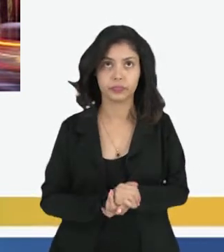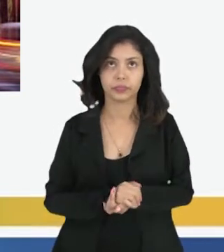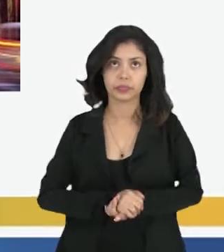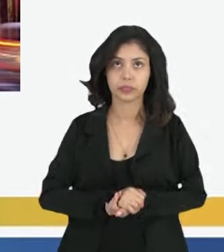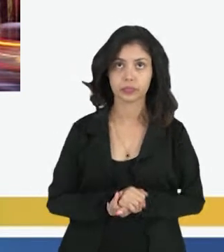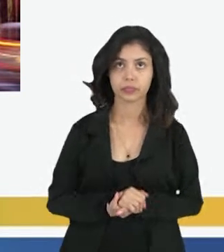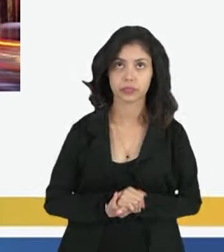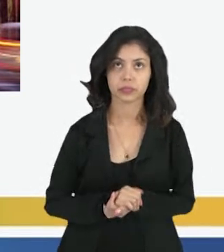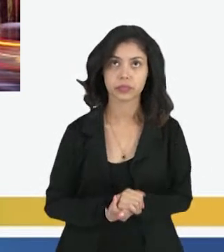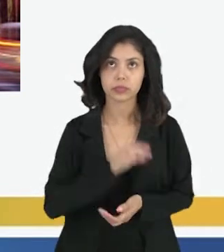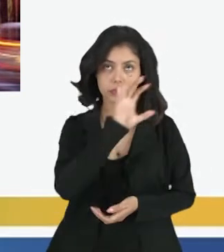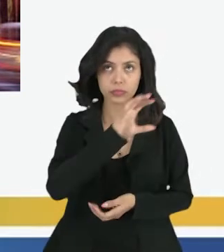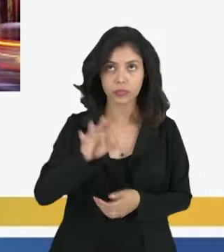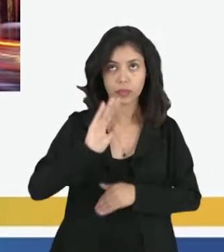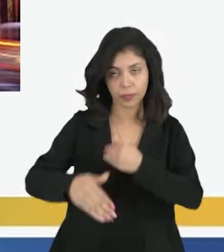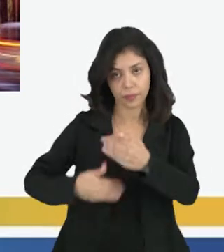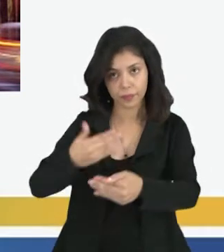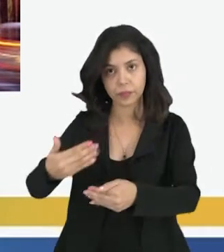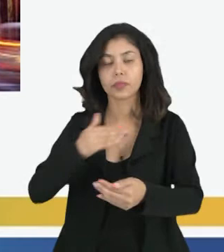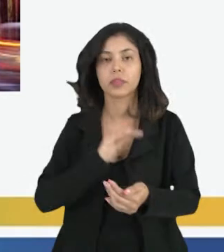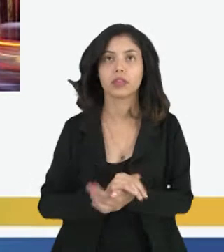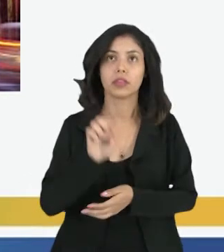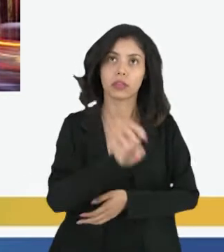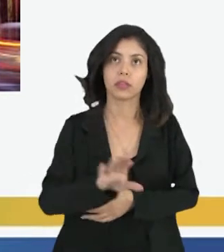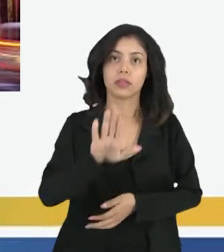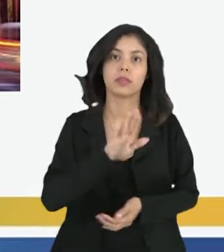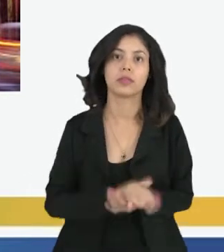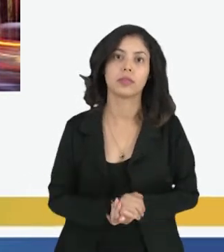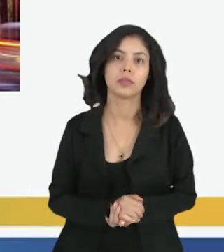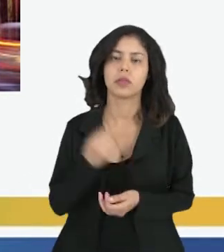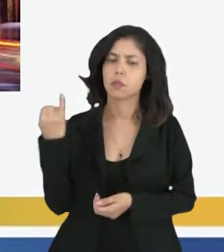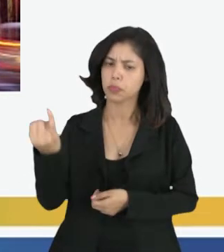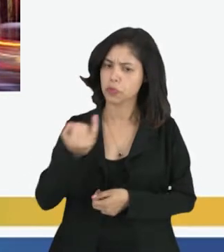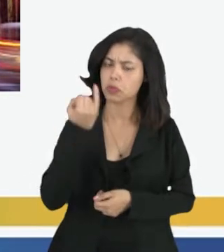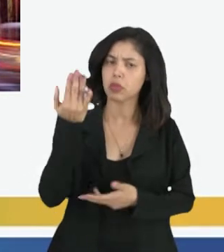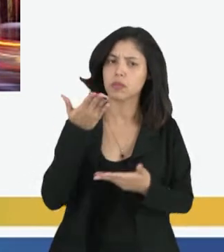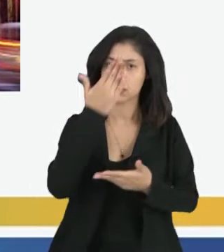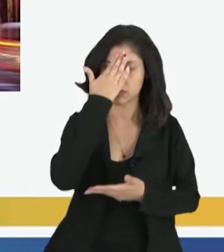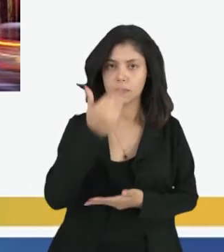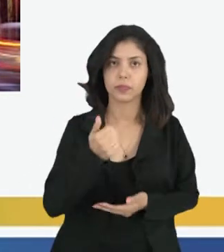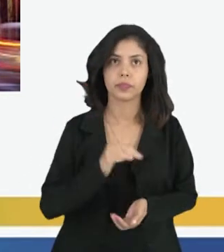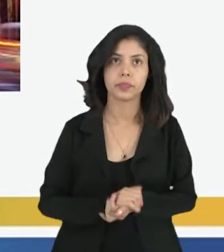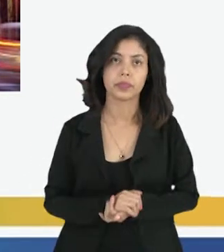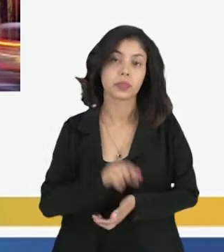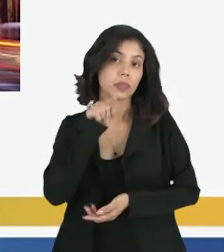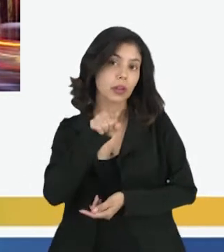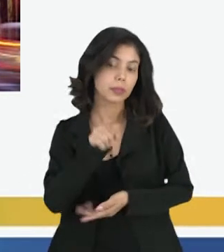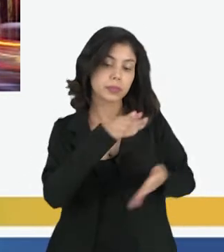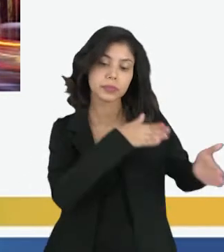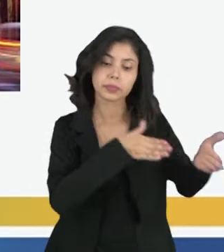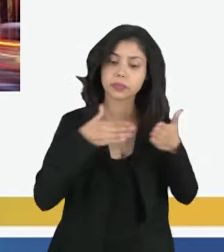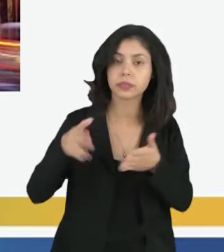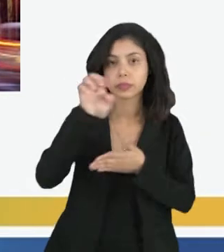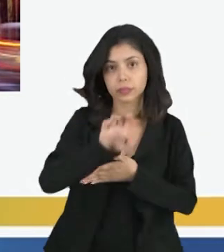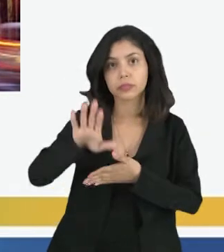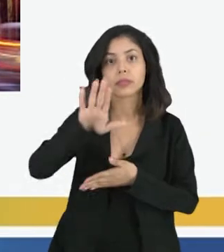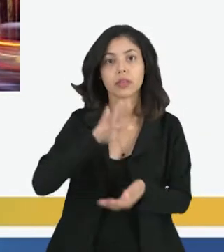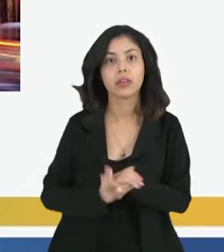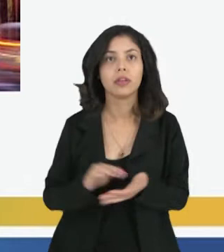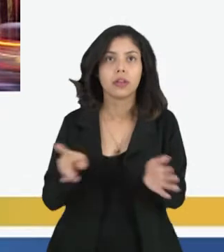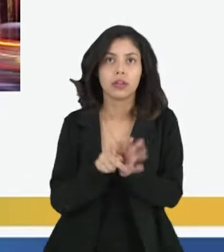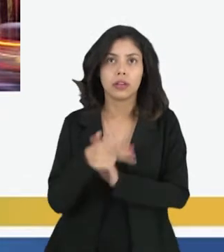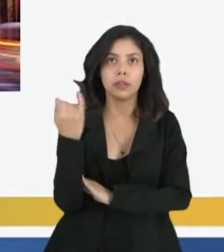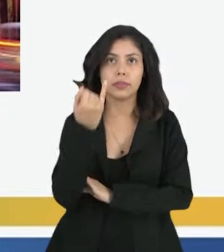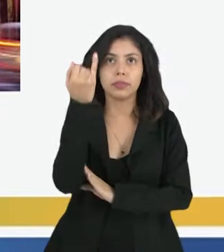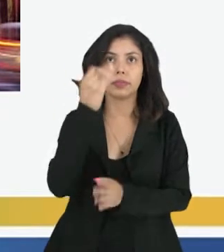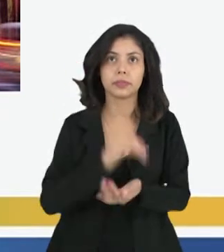Liechtenstein. É a região mais desenvolvida da Europa. Isso é importante você saber, que essa parte da Europa Ocidental é a